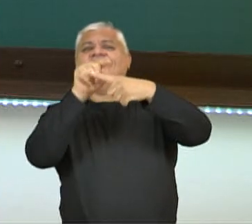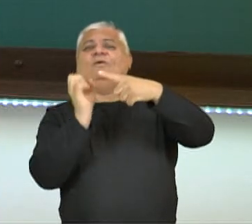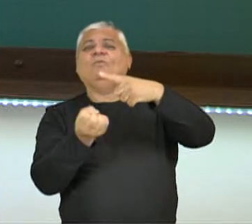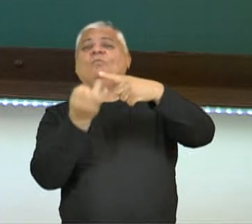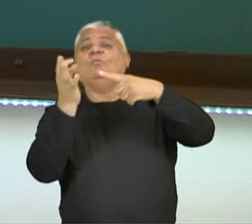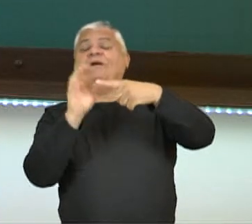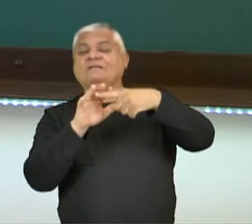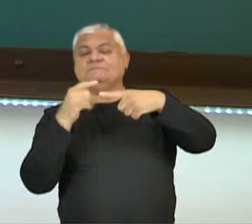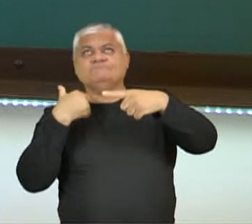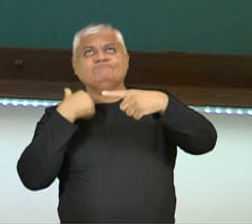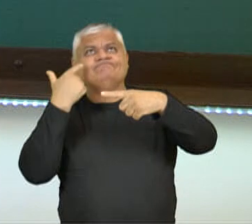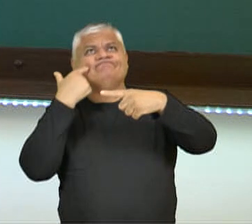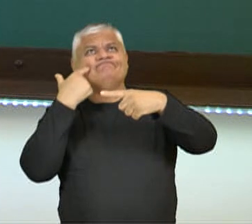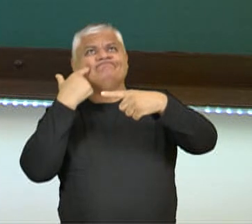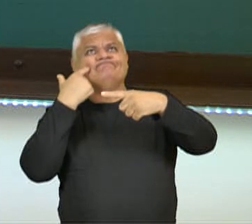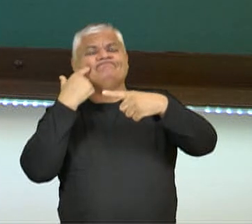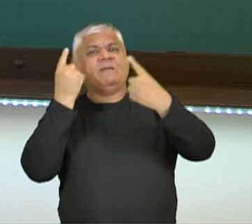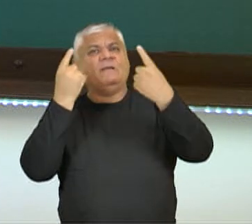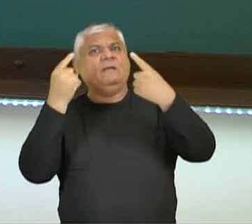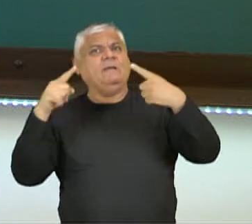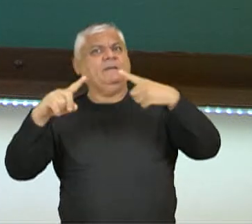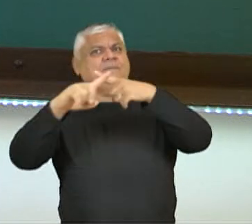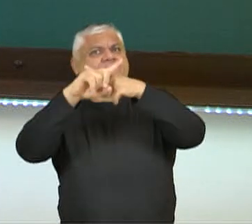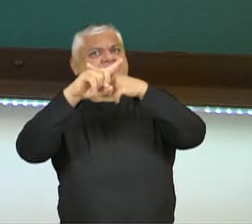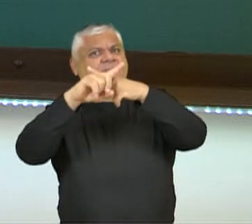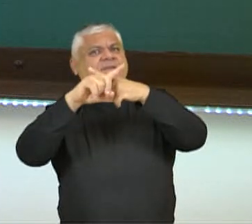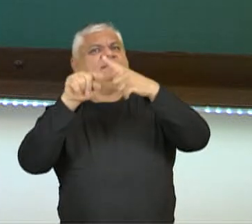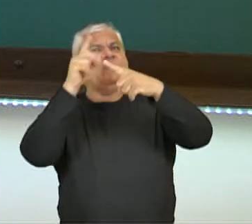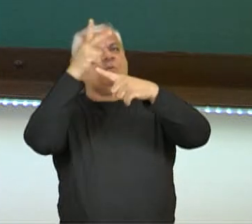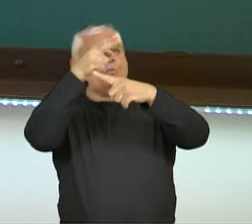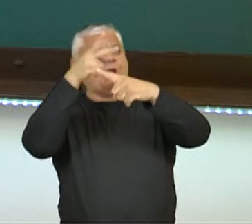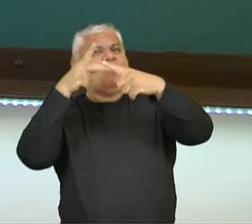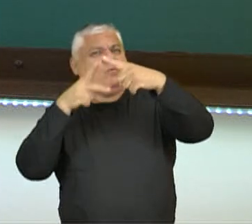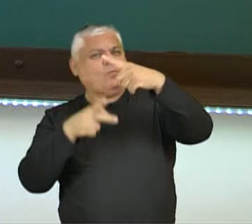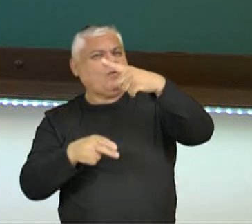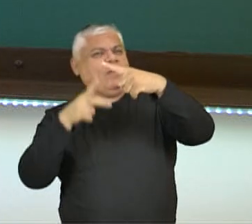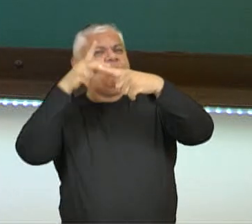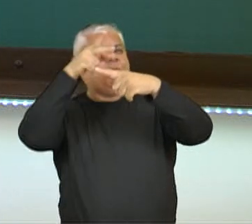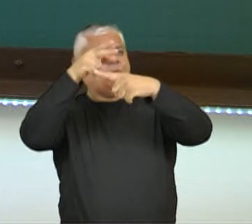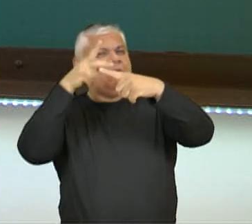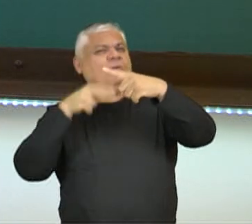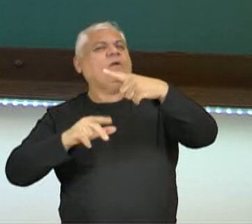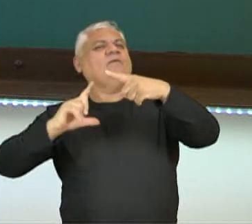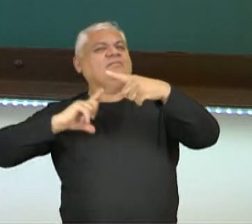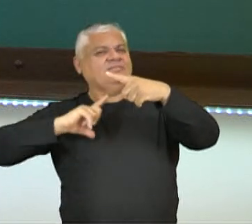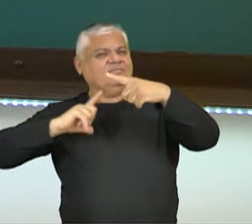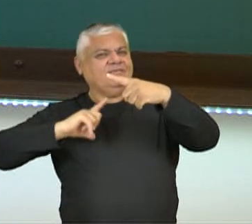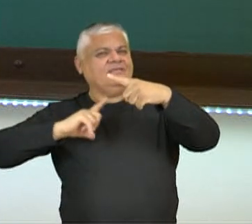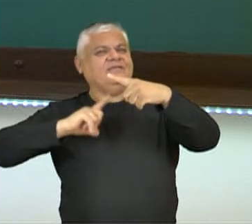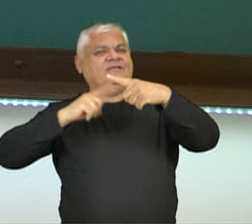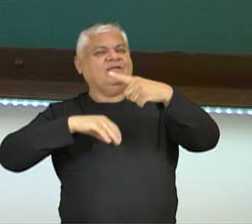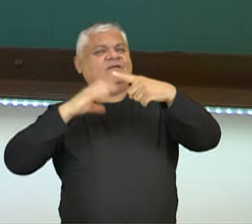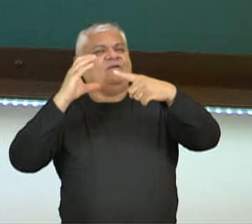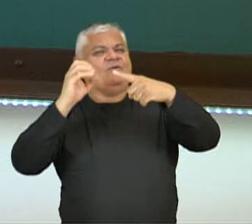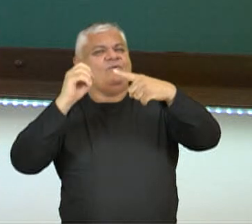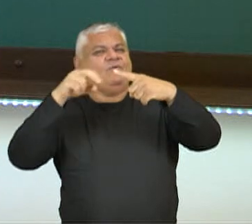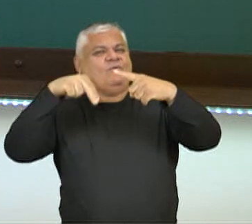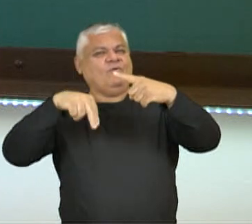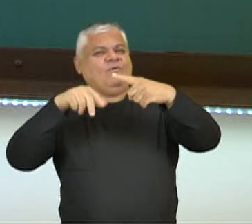já sei que se eles são opostos pelo vértice, eles têm medidas iguais, eles são chamados, como é que é a palavrinha?